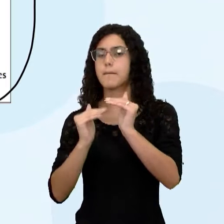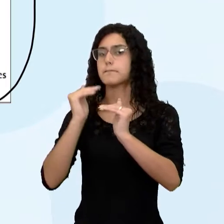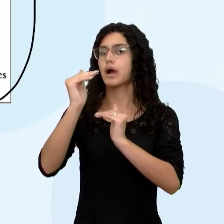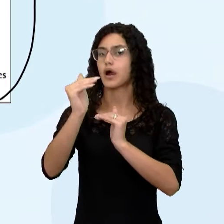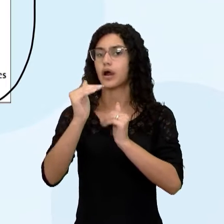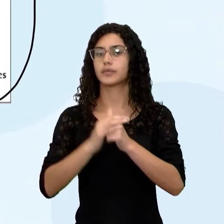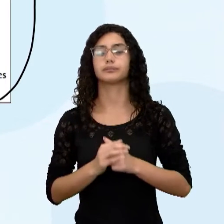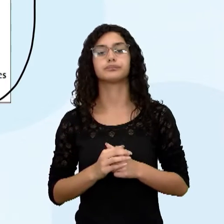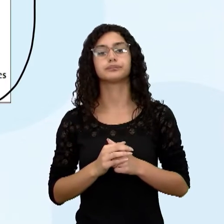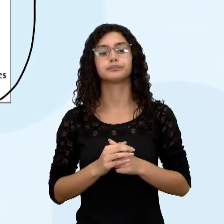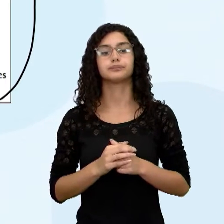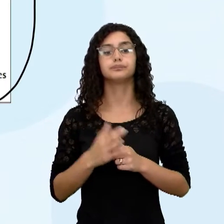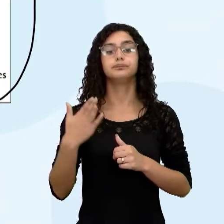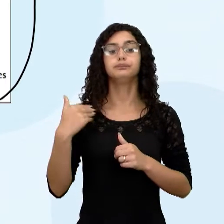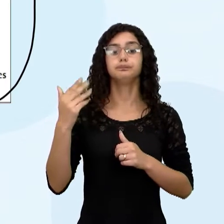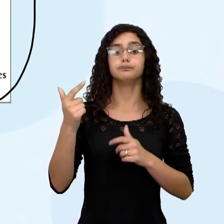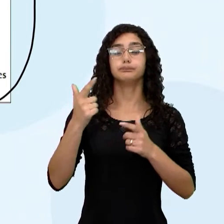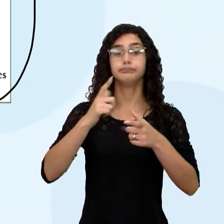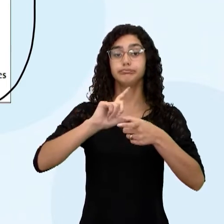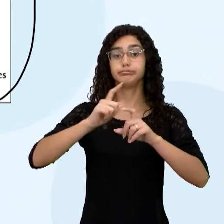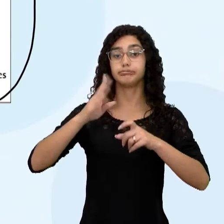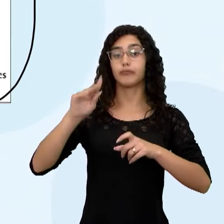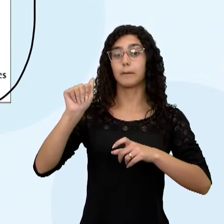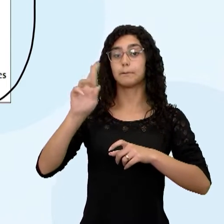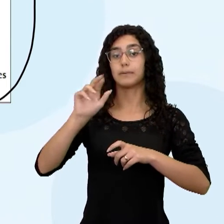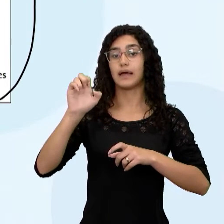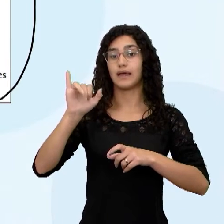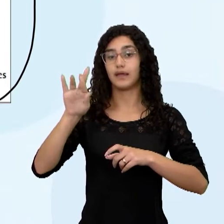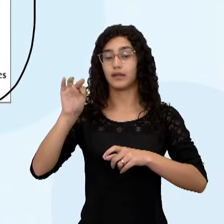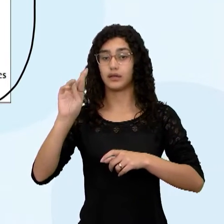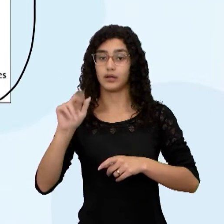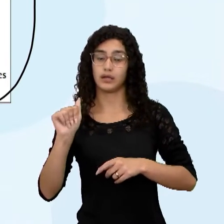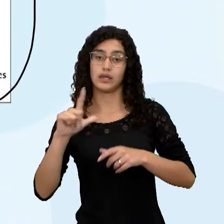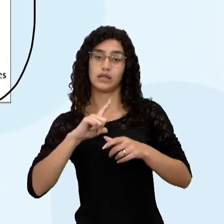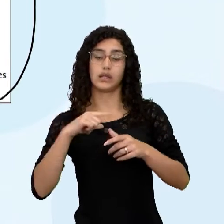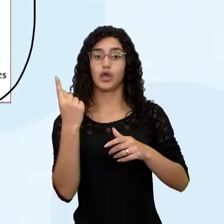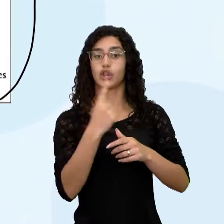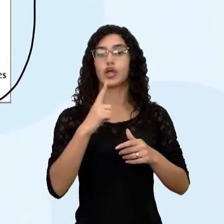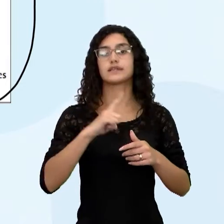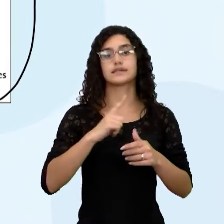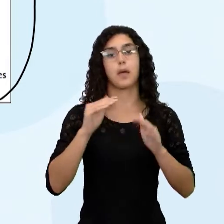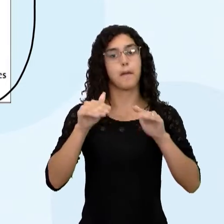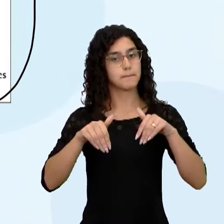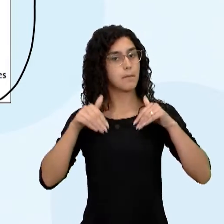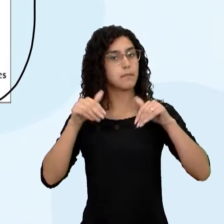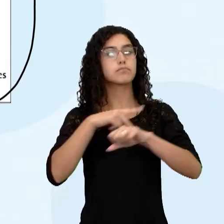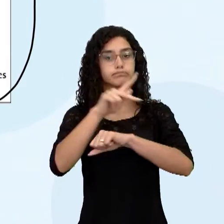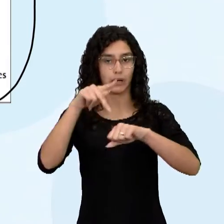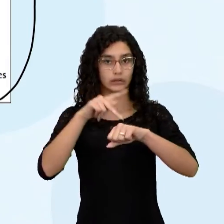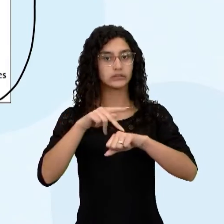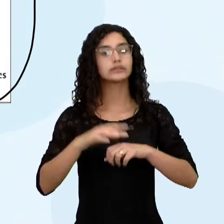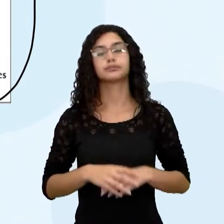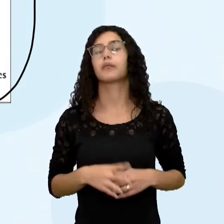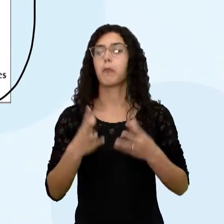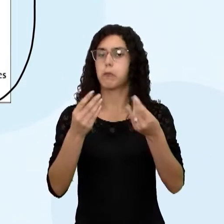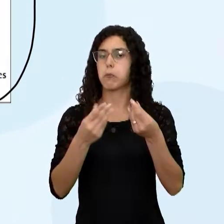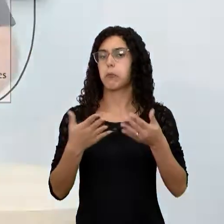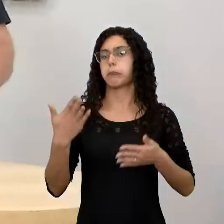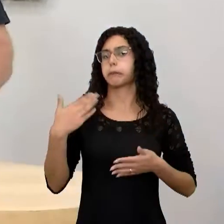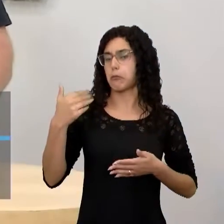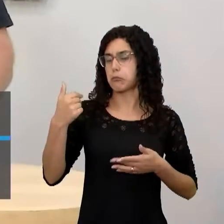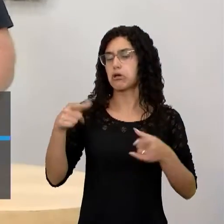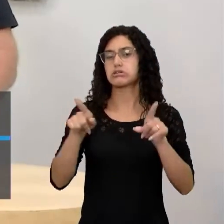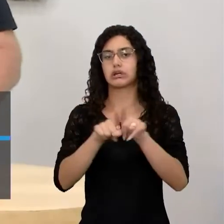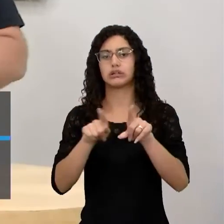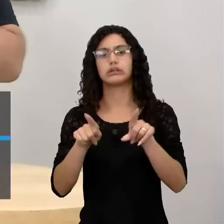frente, a famosa Grande Barreira de Corais que nós temos na Austrália, né? Muito famosa aí pela questão